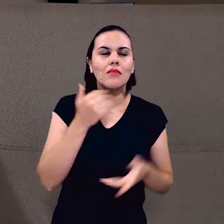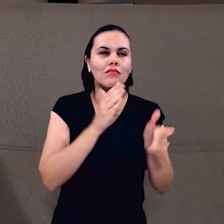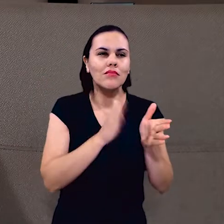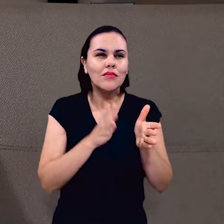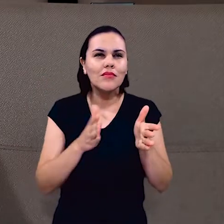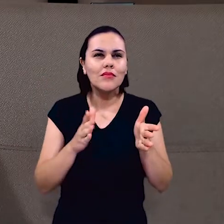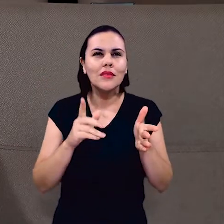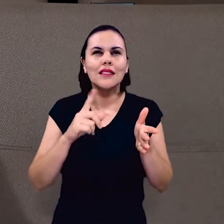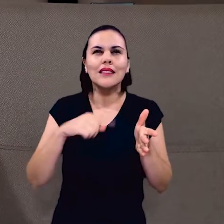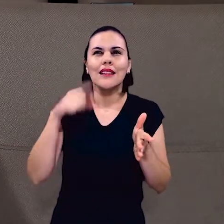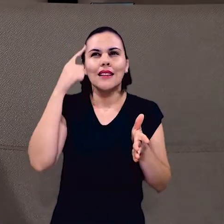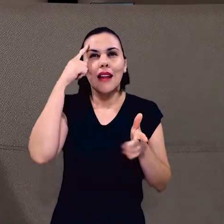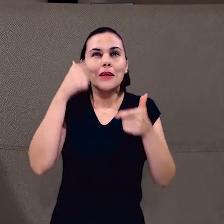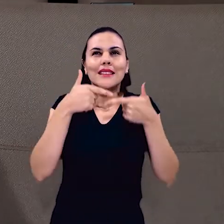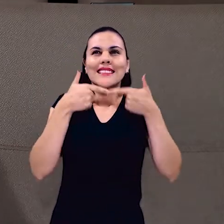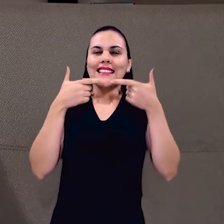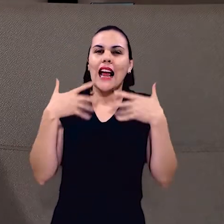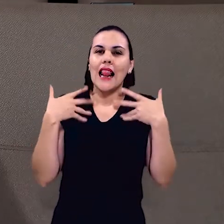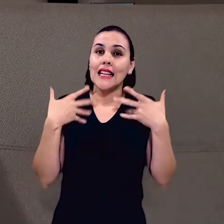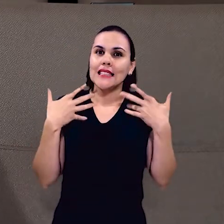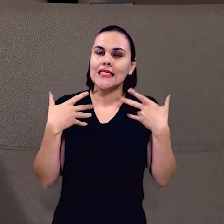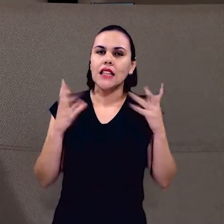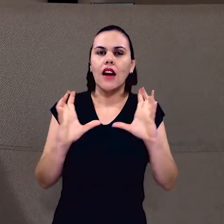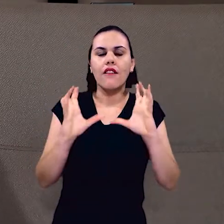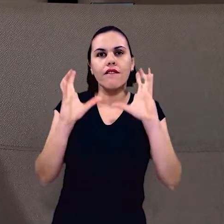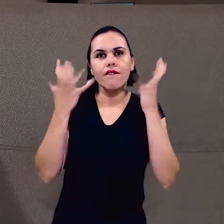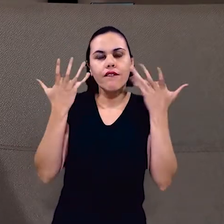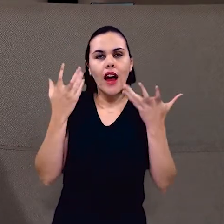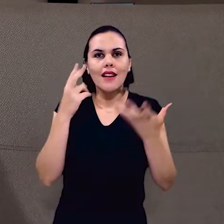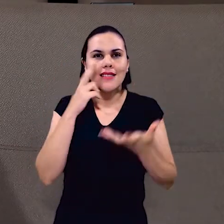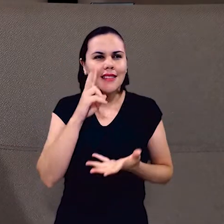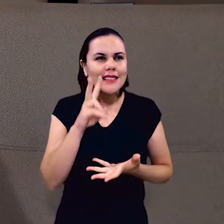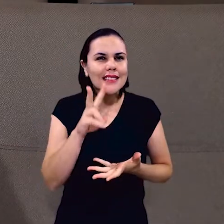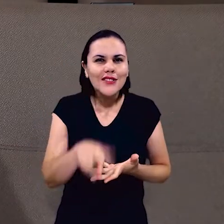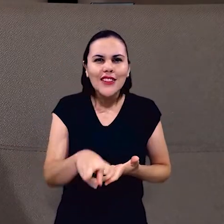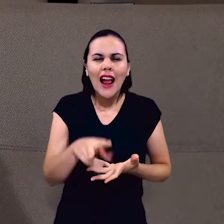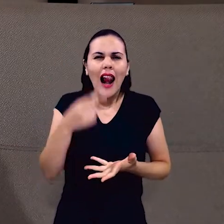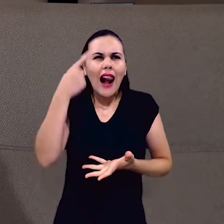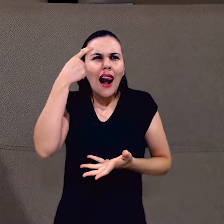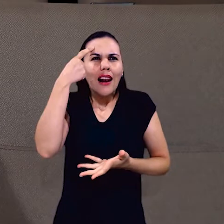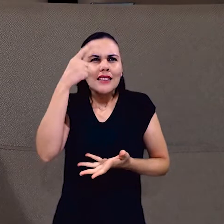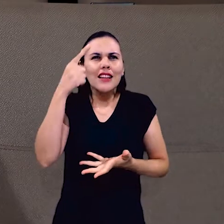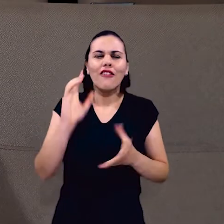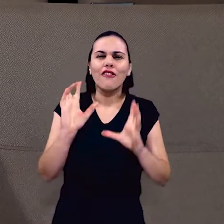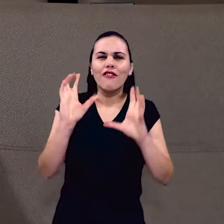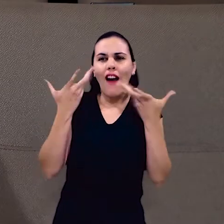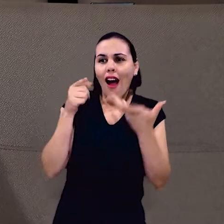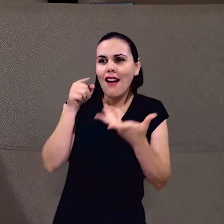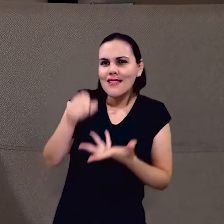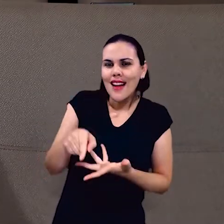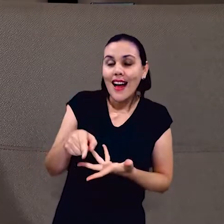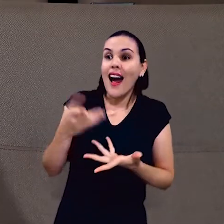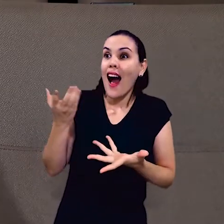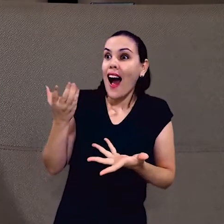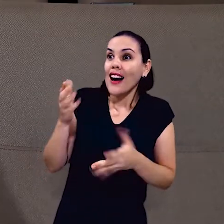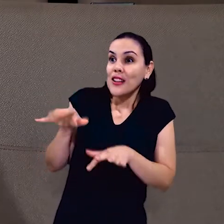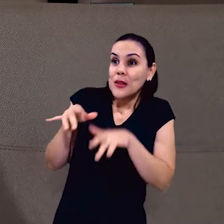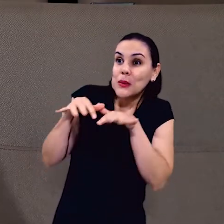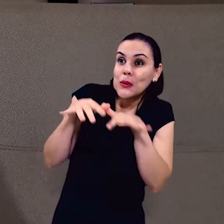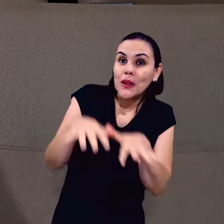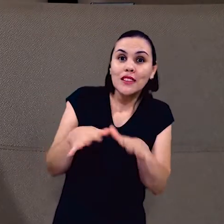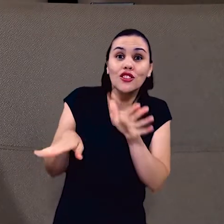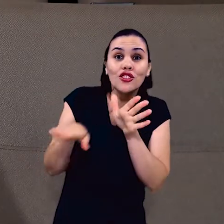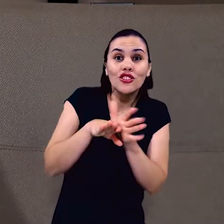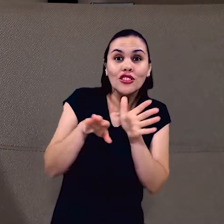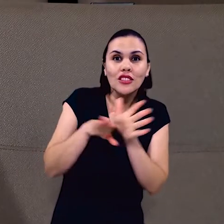que era proporcionada, a alegria, a festa. Quando chegava na festa, a alegria que ela esbanjava de saber, olha, o cortejo